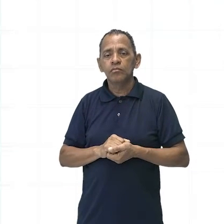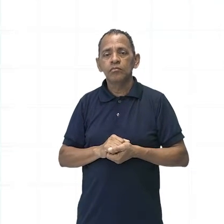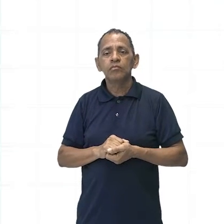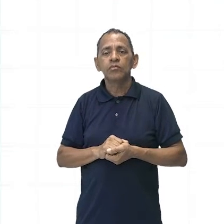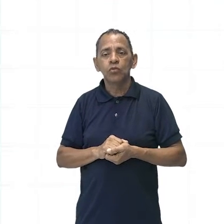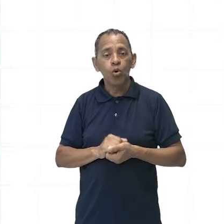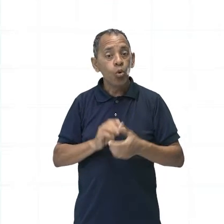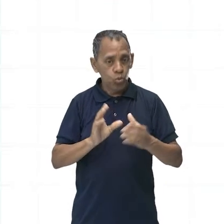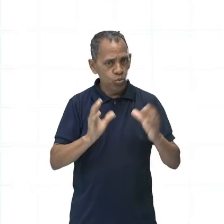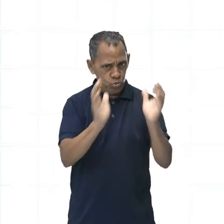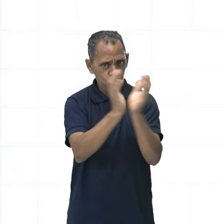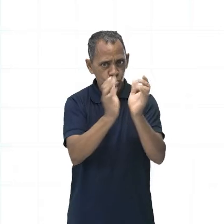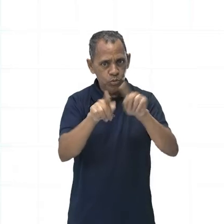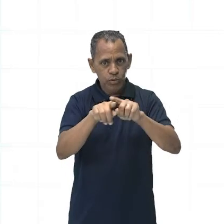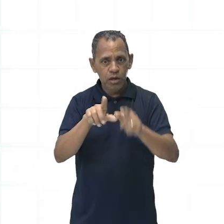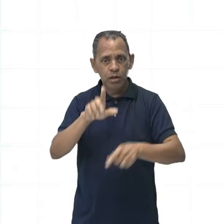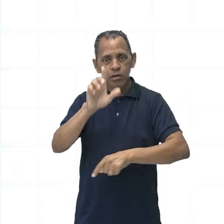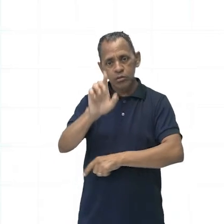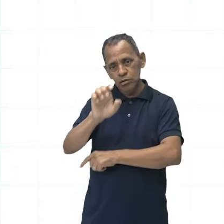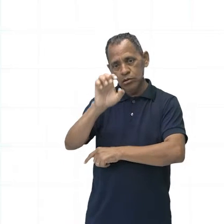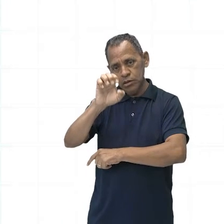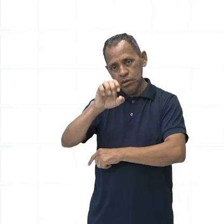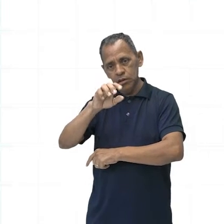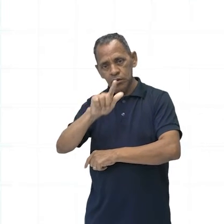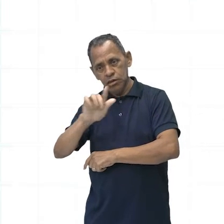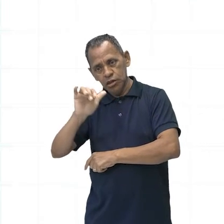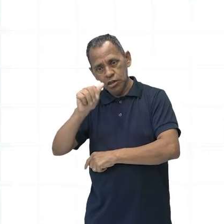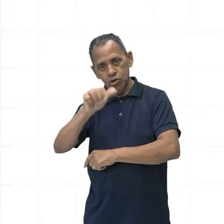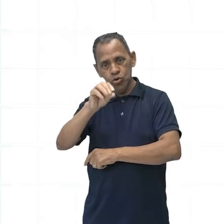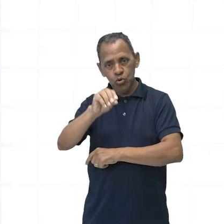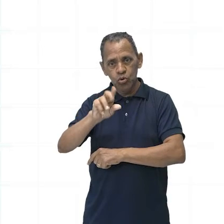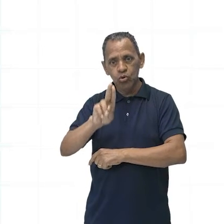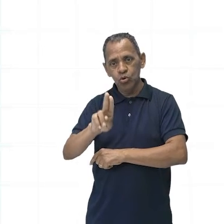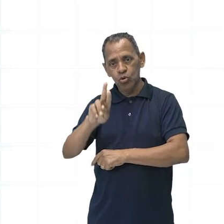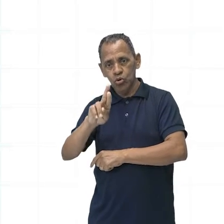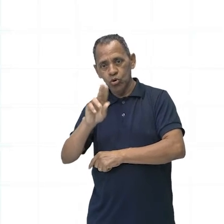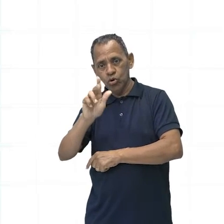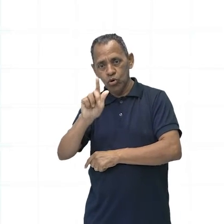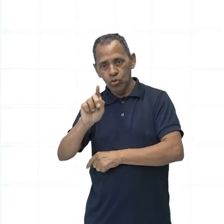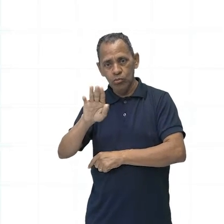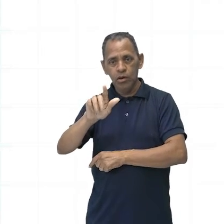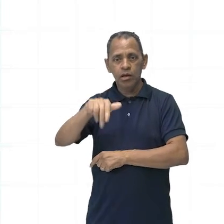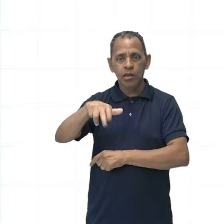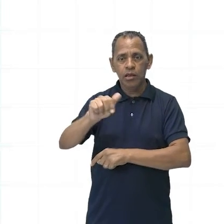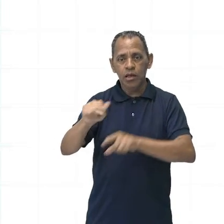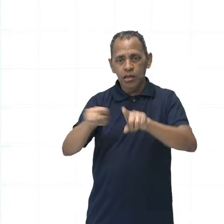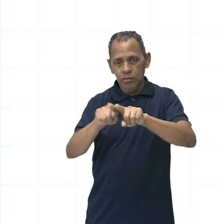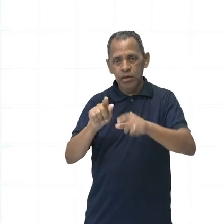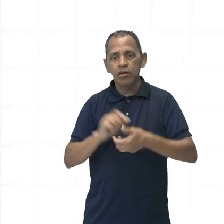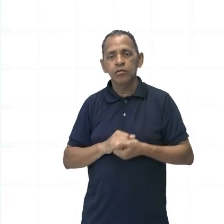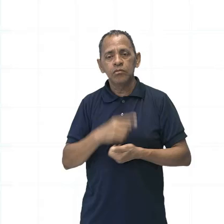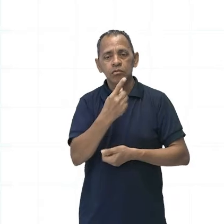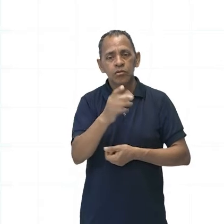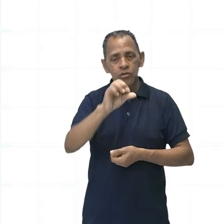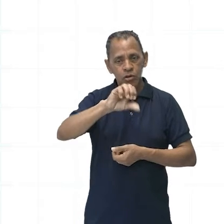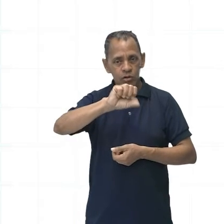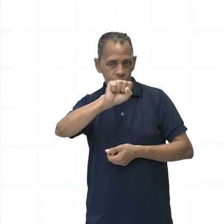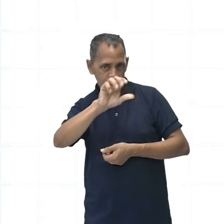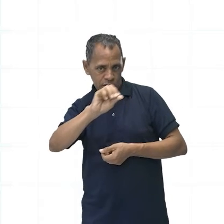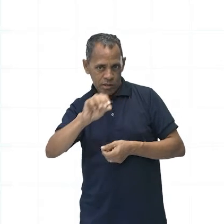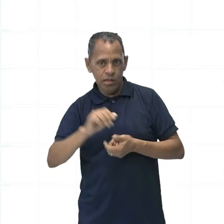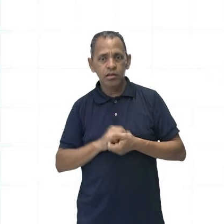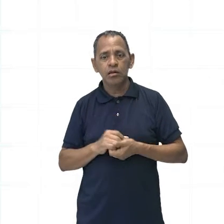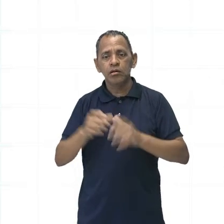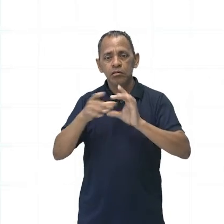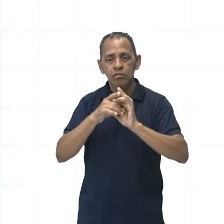bem contemporânea, bem atual, né, um contexto posterior dos anos de 1980, com a